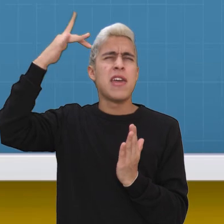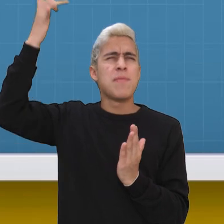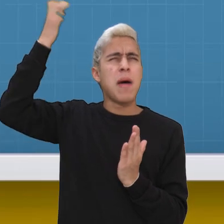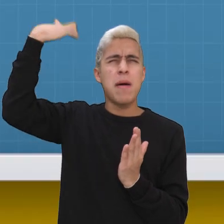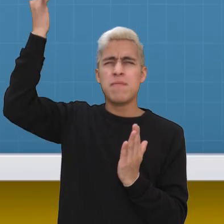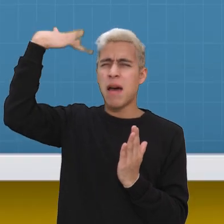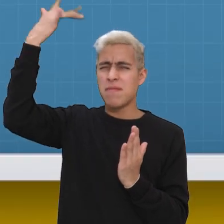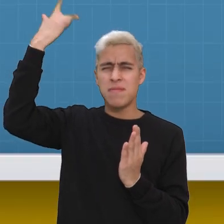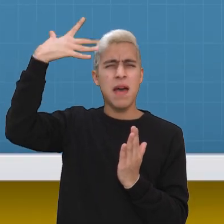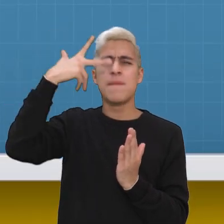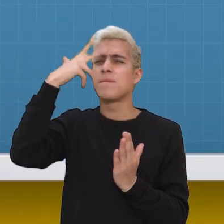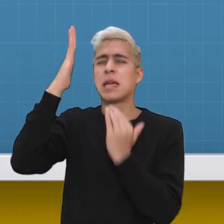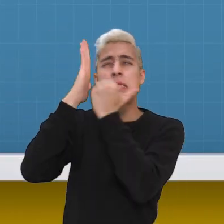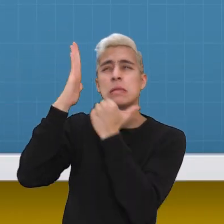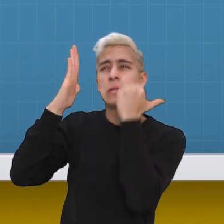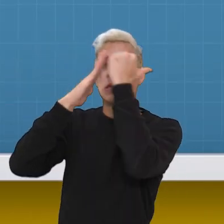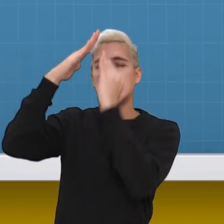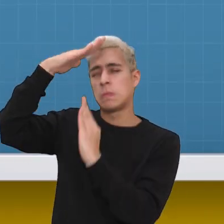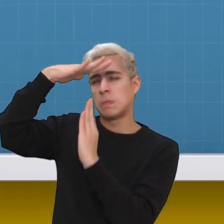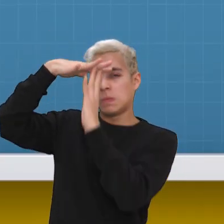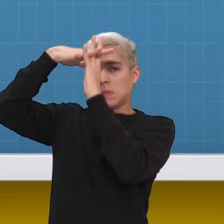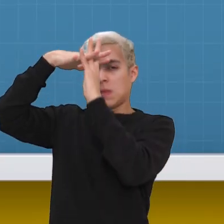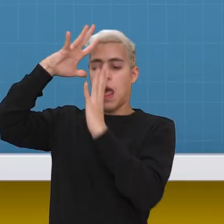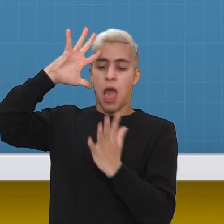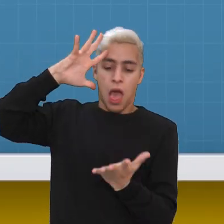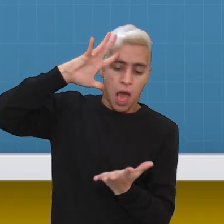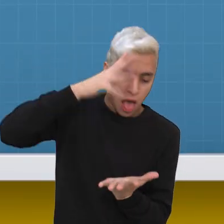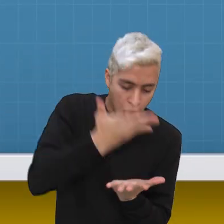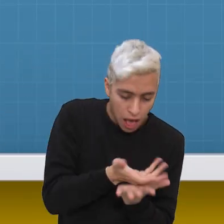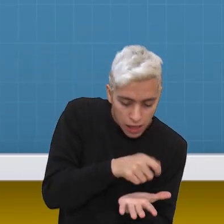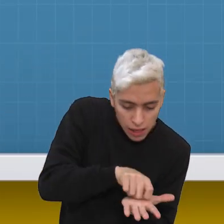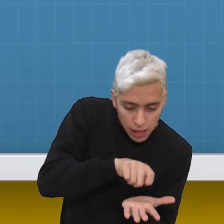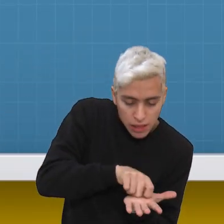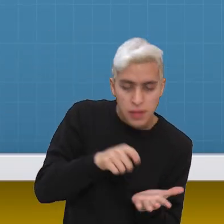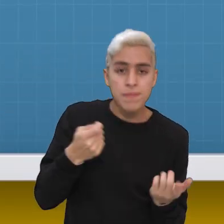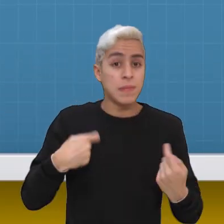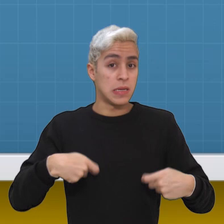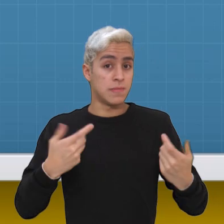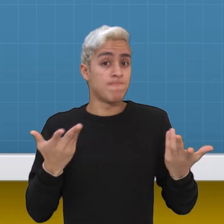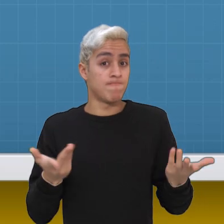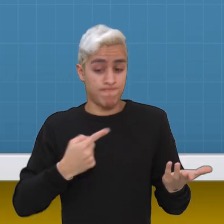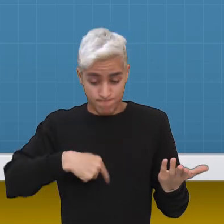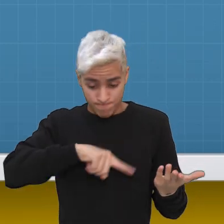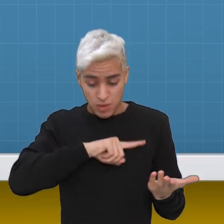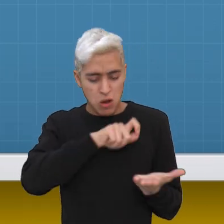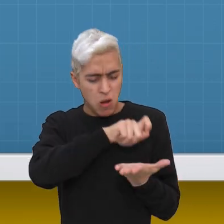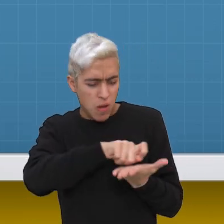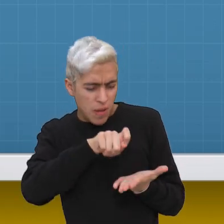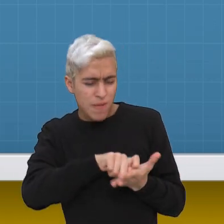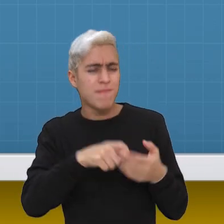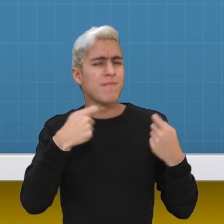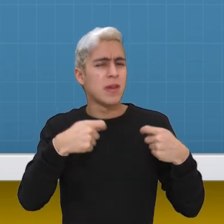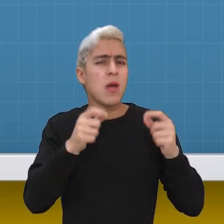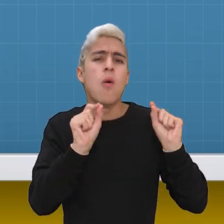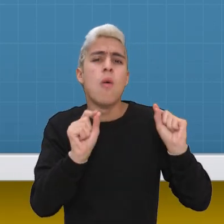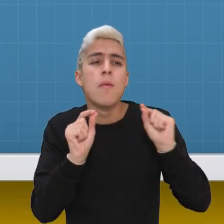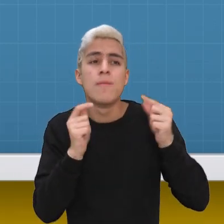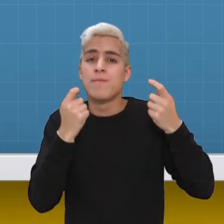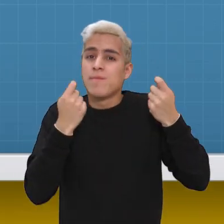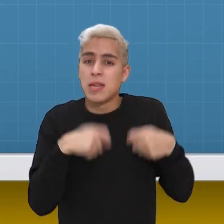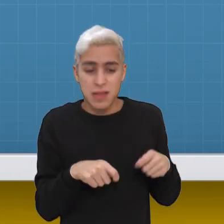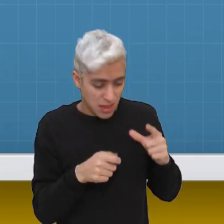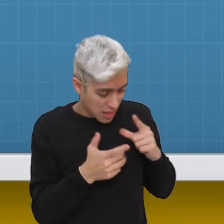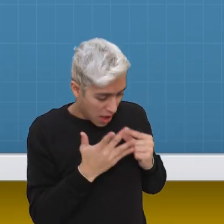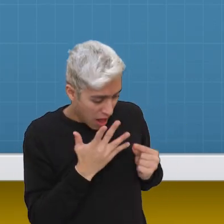está sobrando, que parece que vai explodir. Então eu preciso escrever. E para a gente escrever, a gente tem que